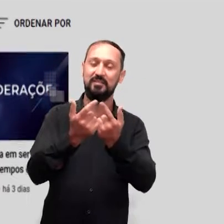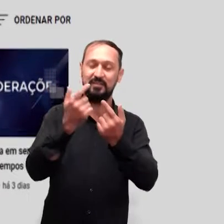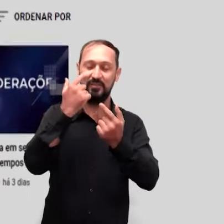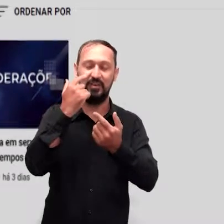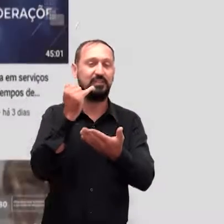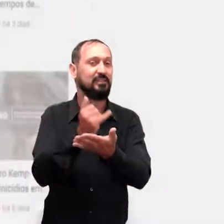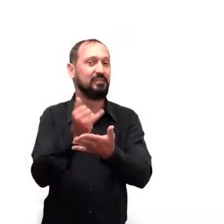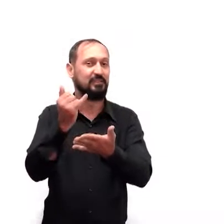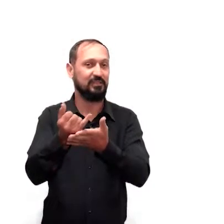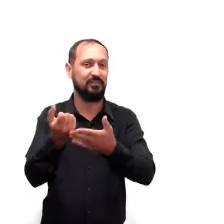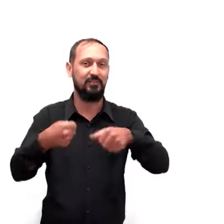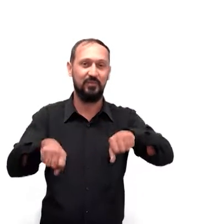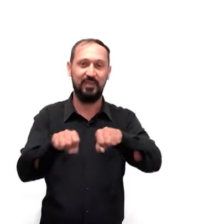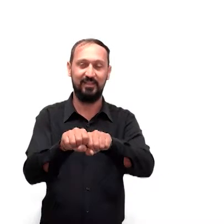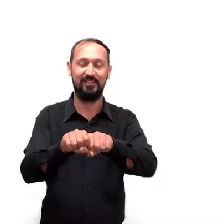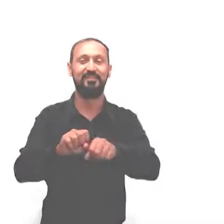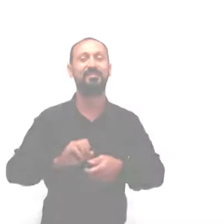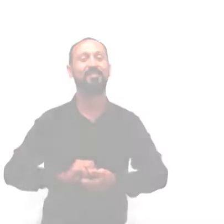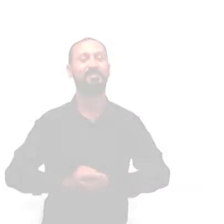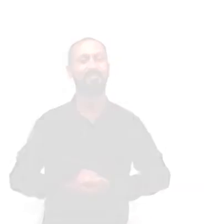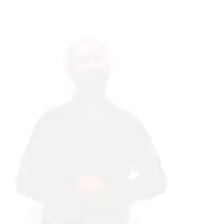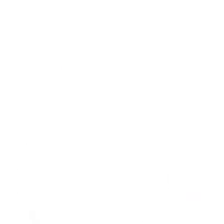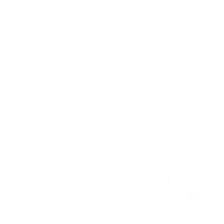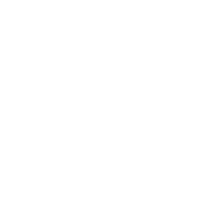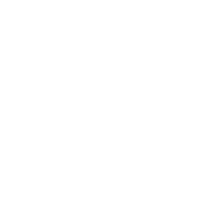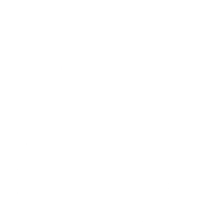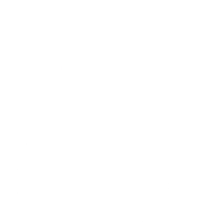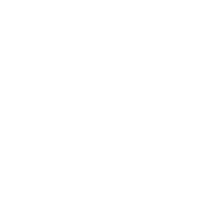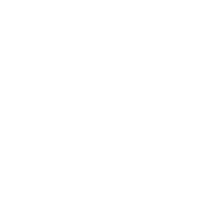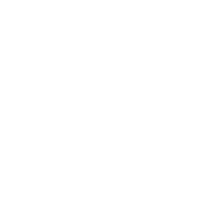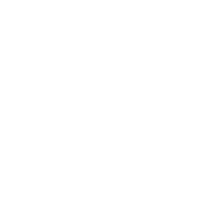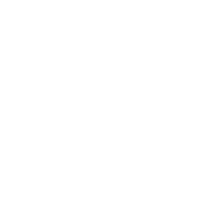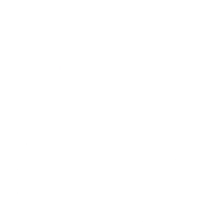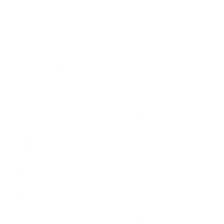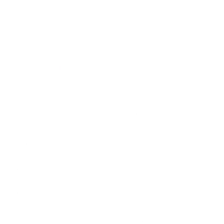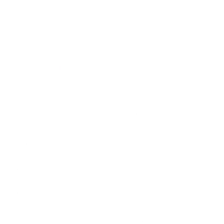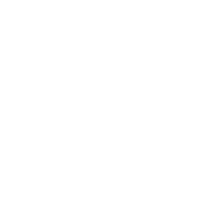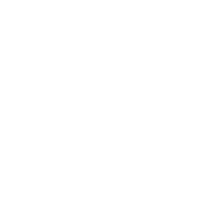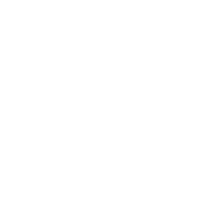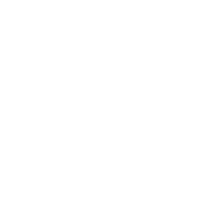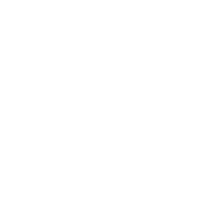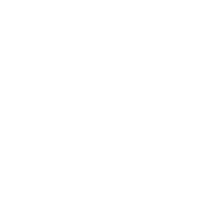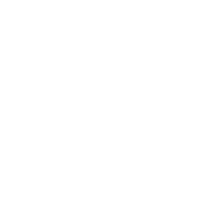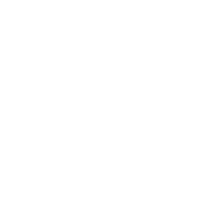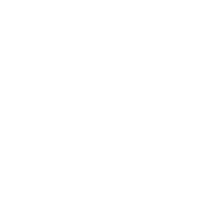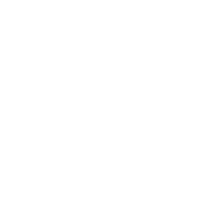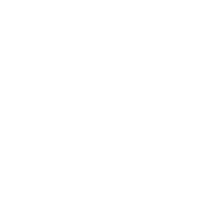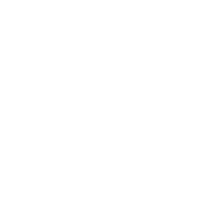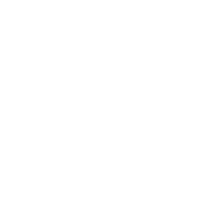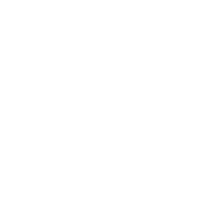Sul e se inscreva no canal. TV Alemes, a TV da gente de MS.